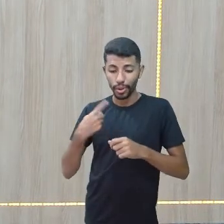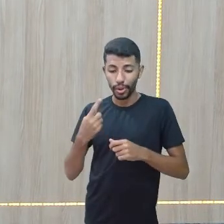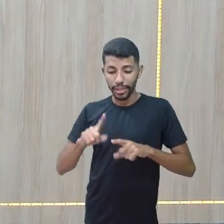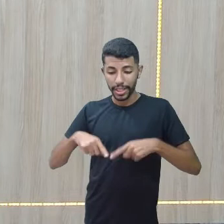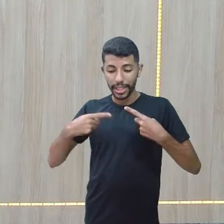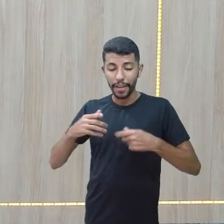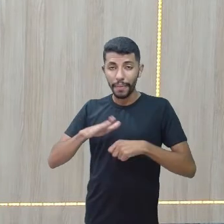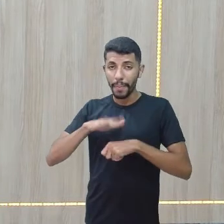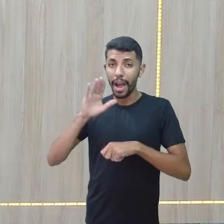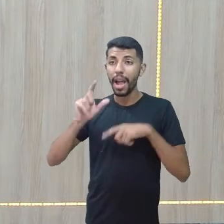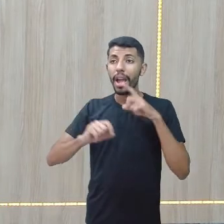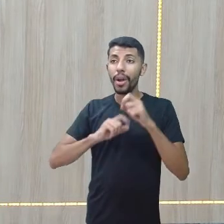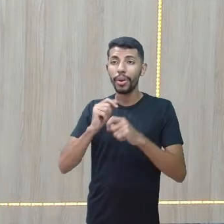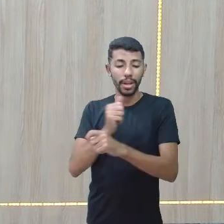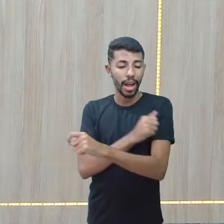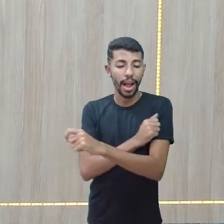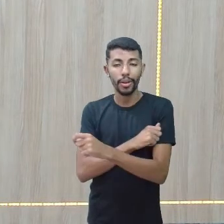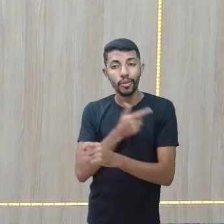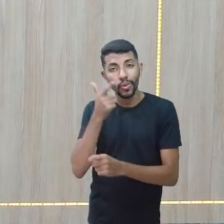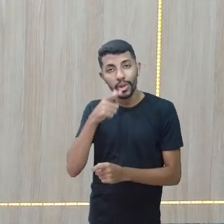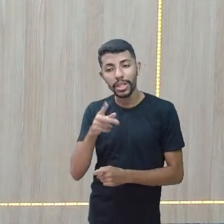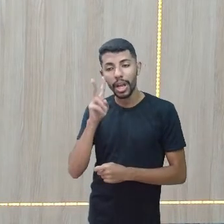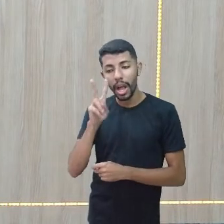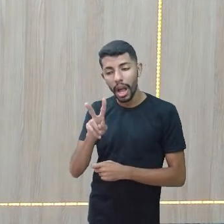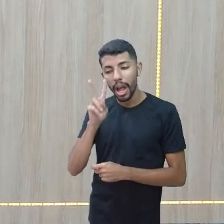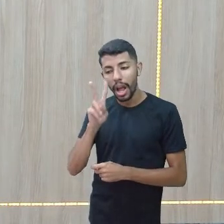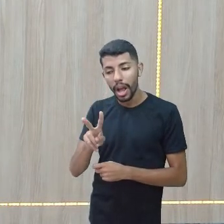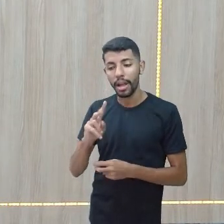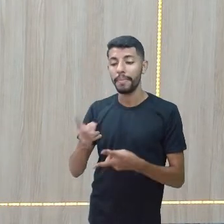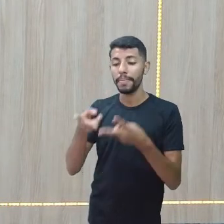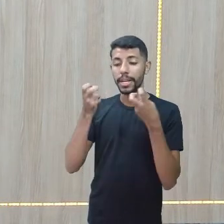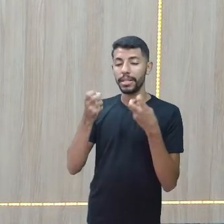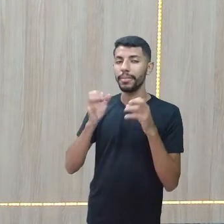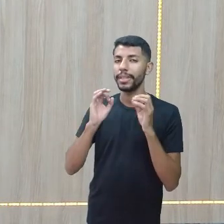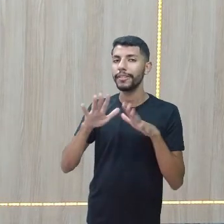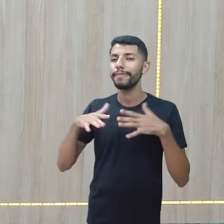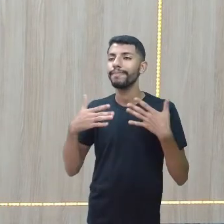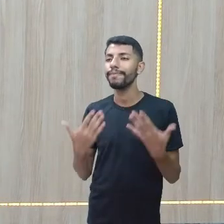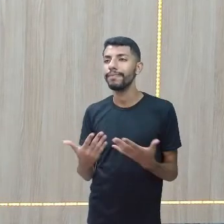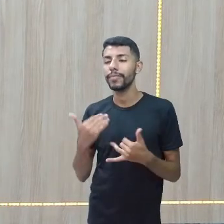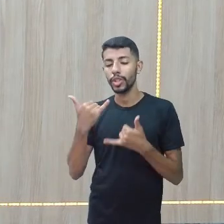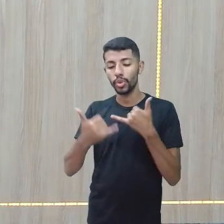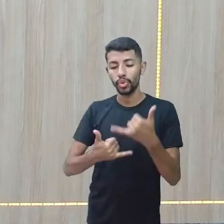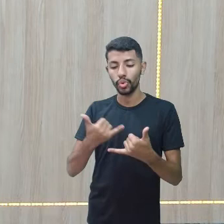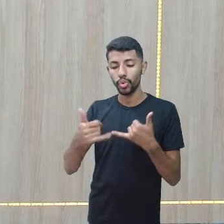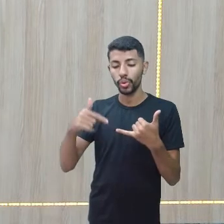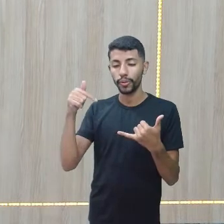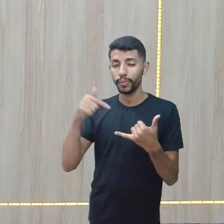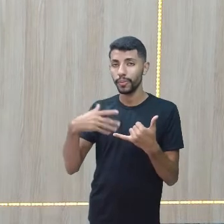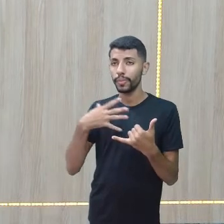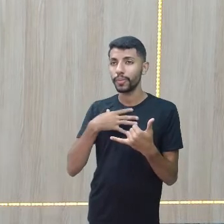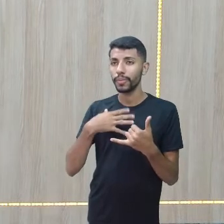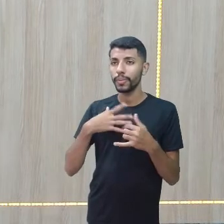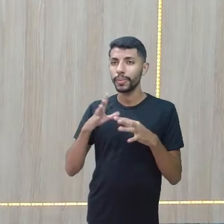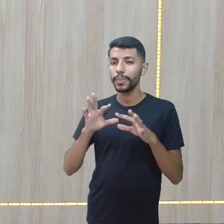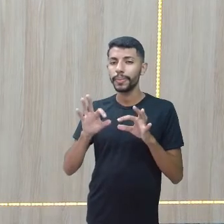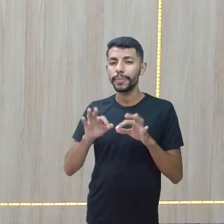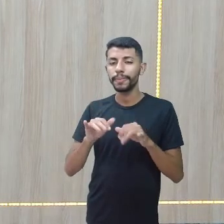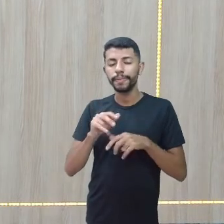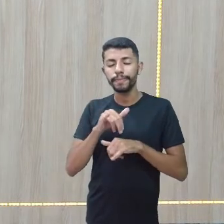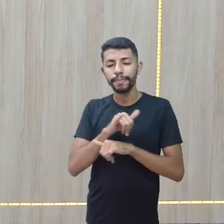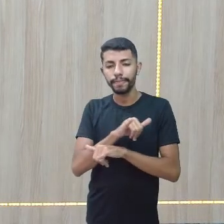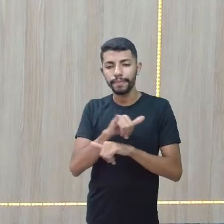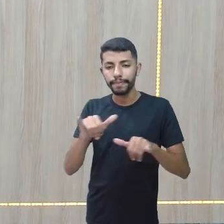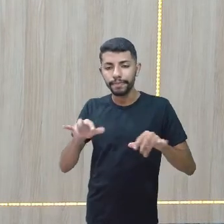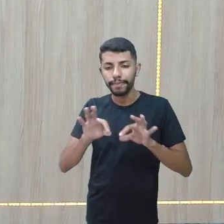fazer com que ele observe, é fazer com que ele perceba. Então, o jogo, de uma maneira muito tranquila, de